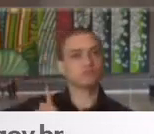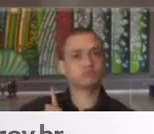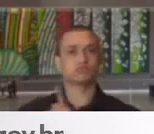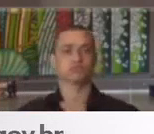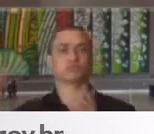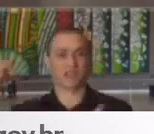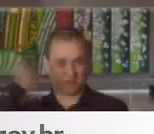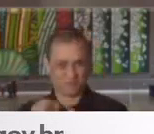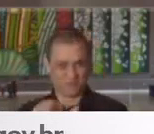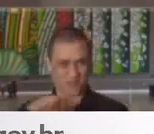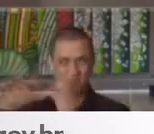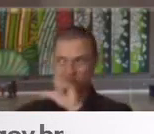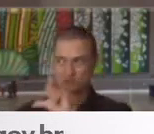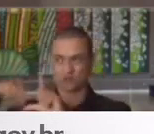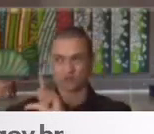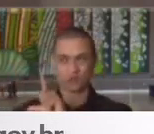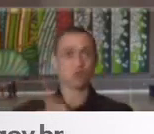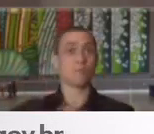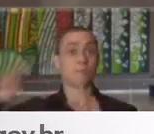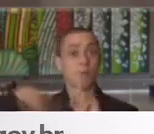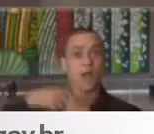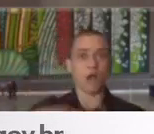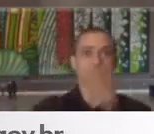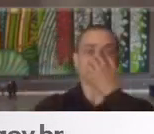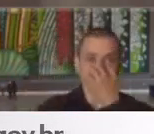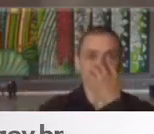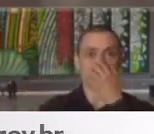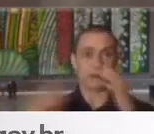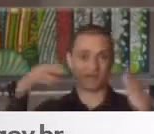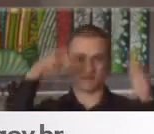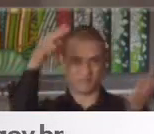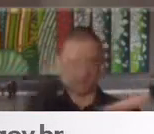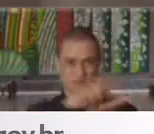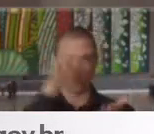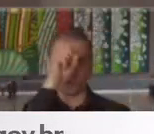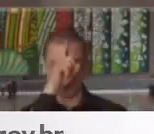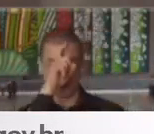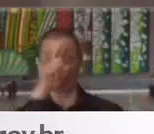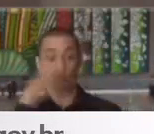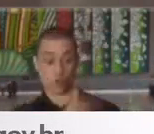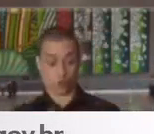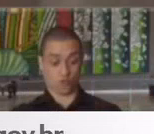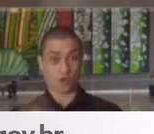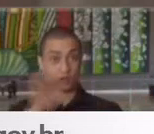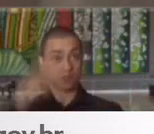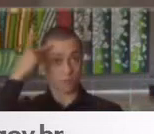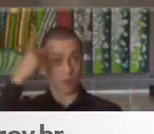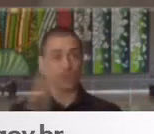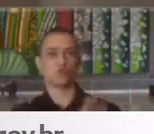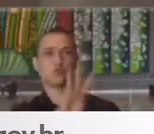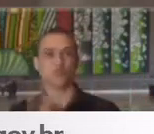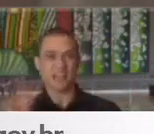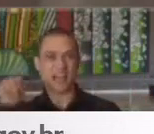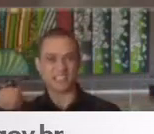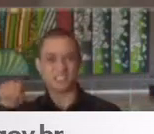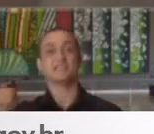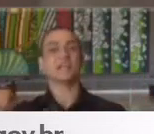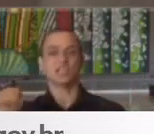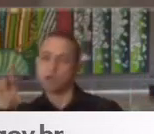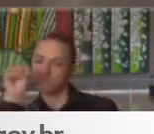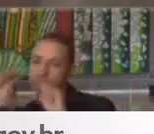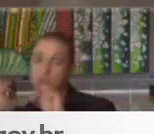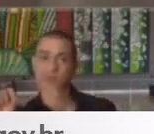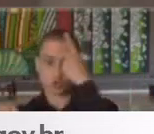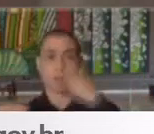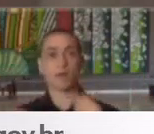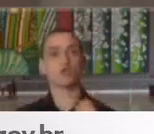monitores para UTIs. O Governo do Estado de São Paulo já tem disponível no seu site as opções para